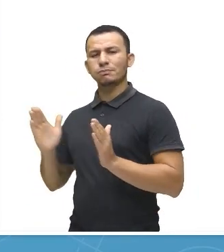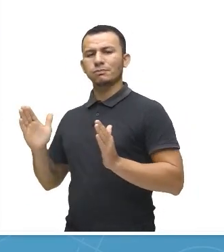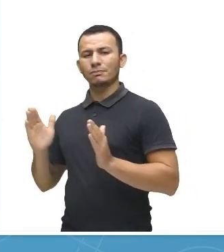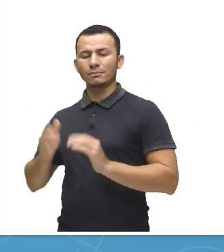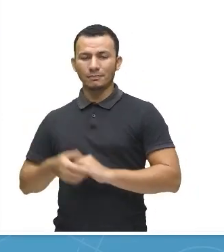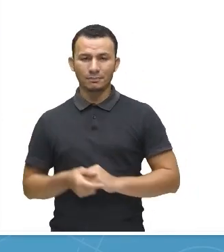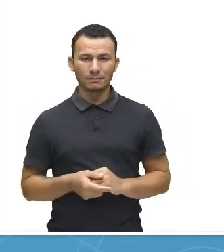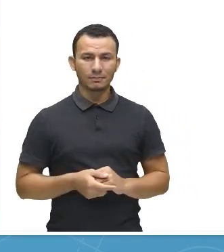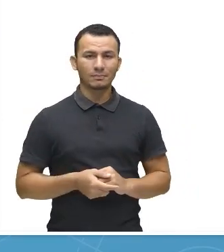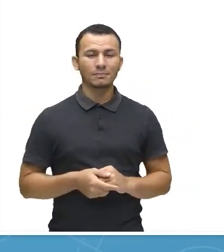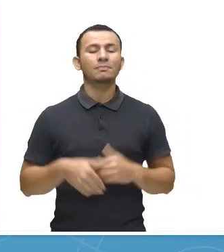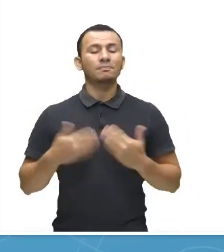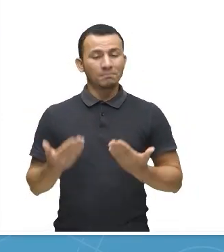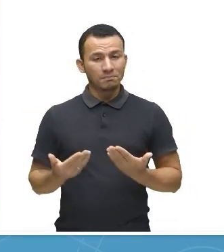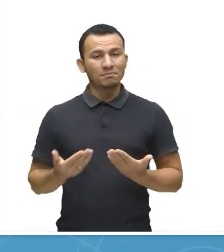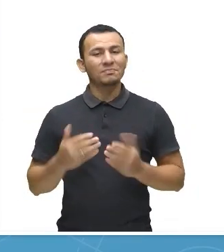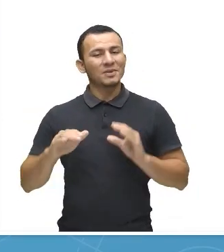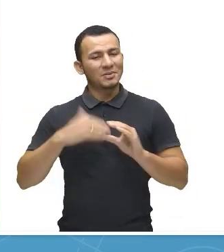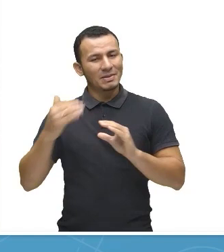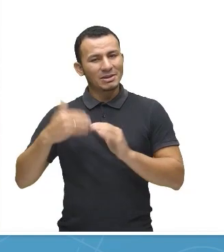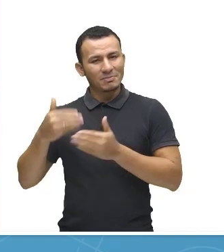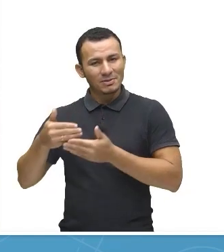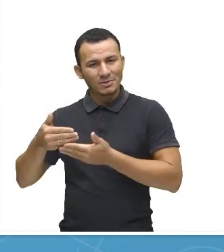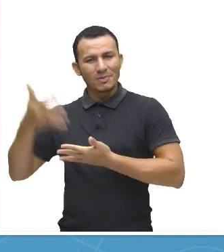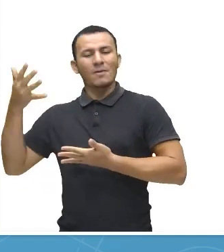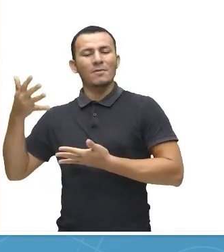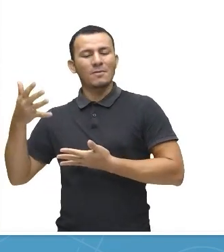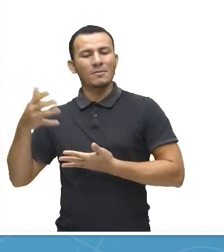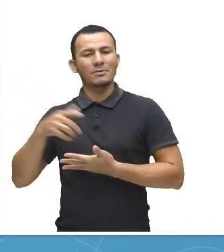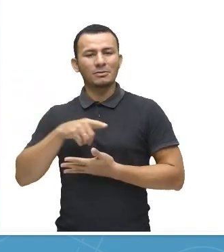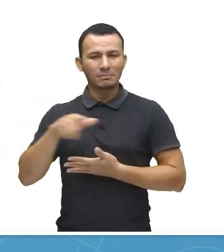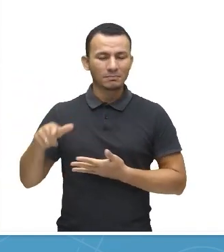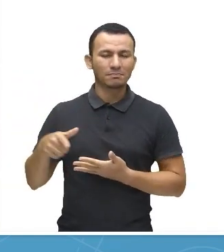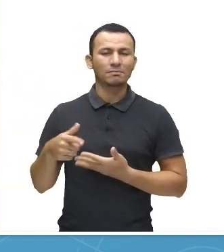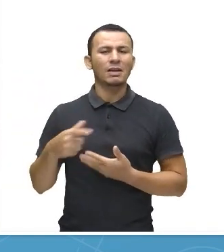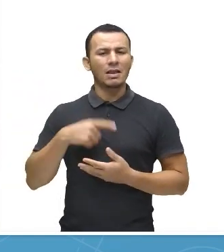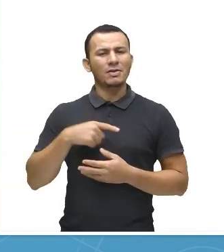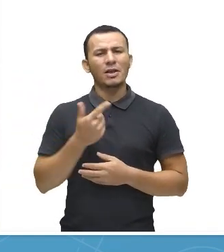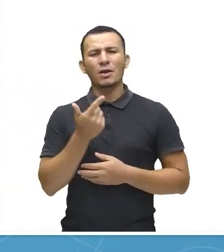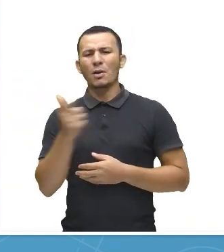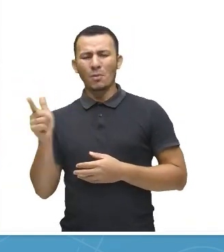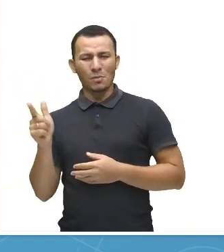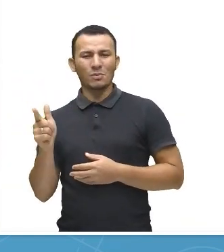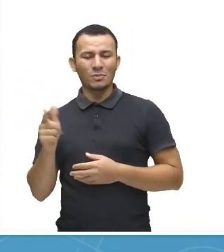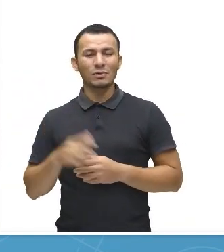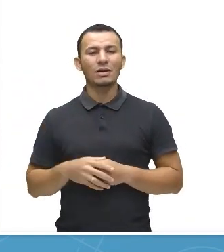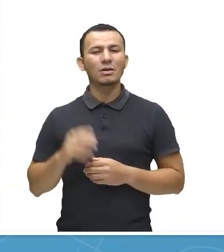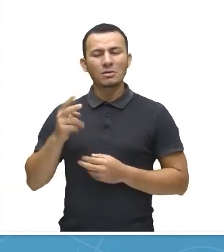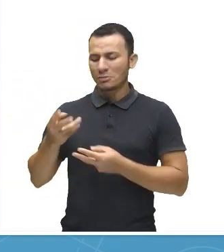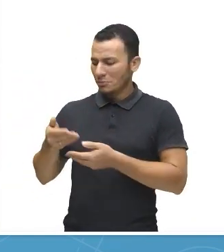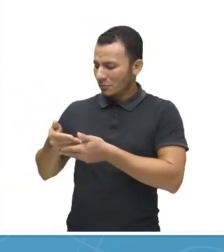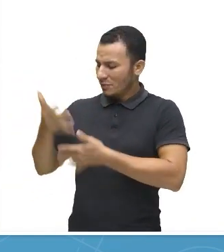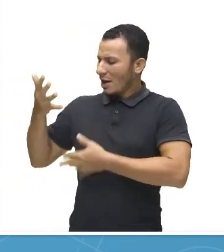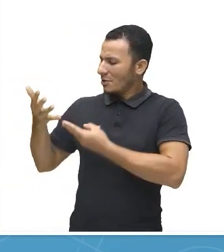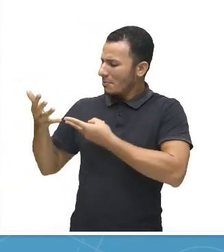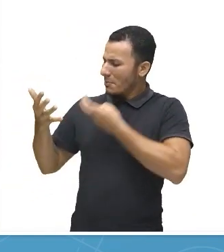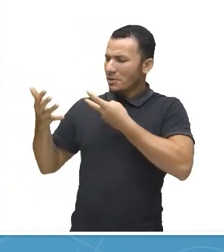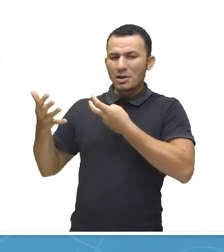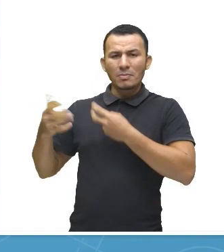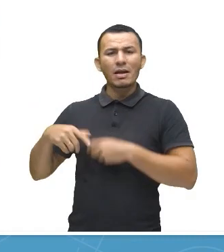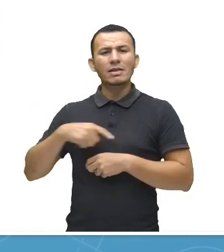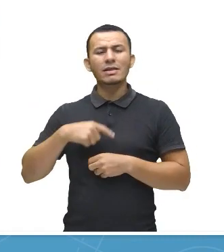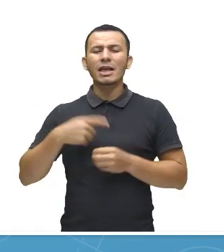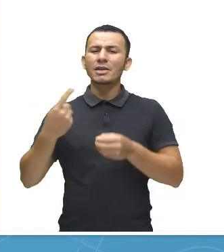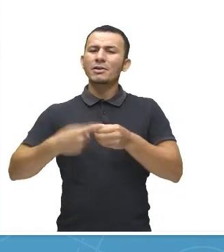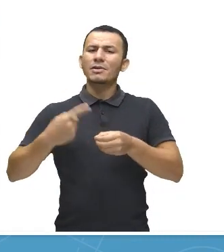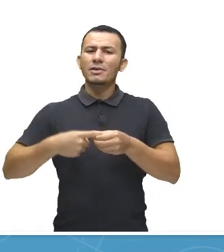bem. E aí essas foram nossas participações. Tivemos outra. Eu vi aqui no chat que tinha gente do município de